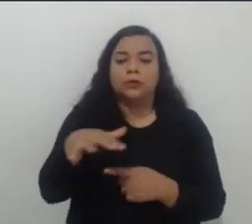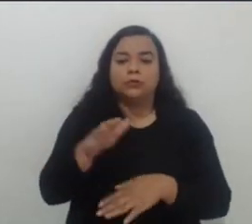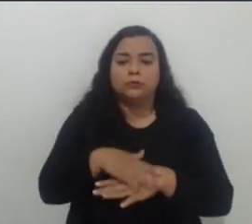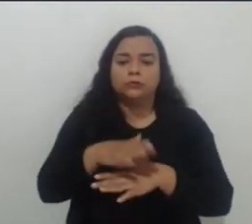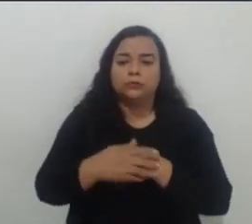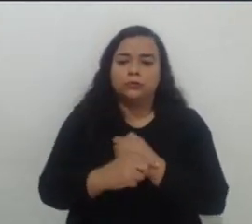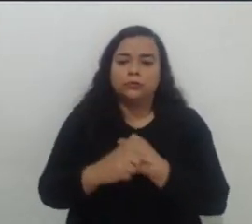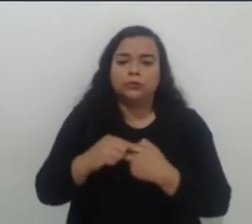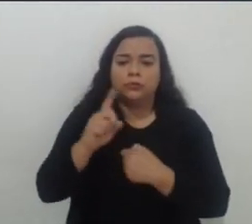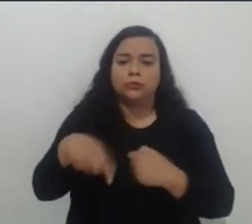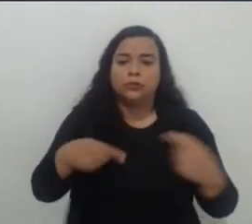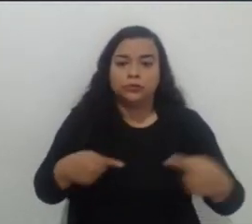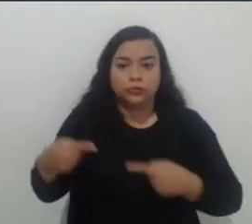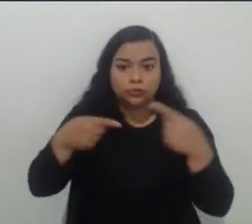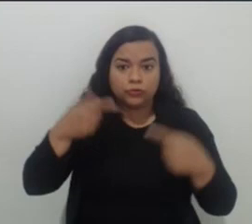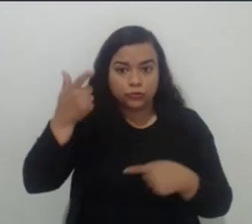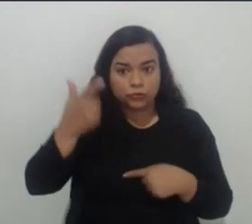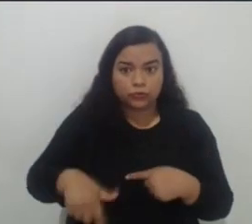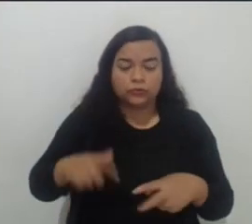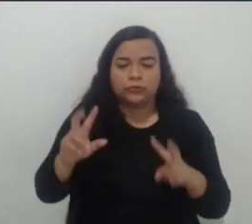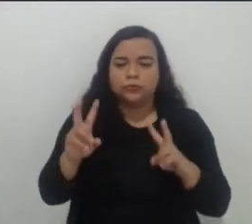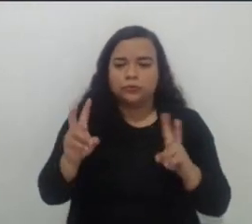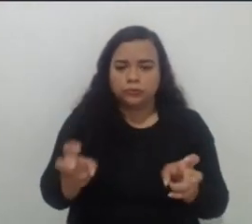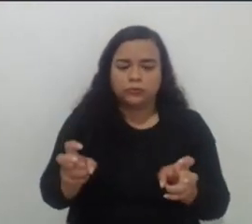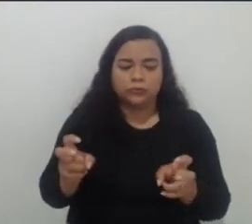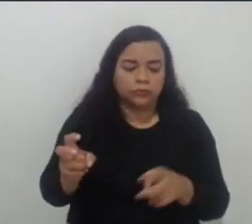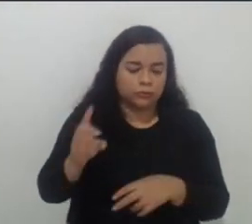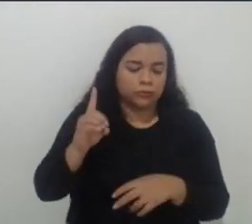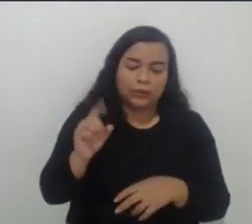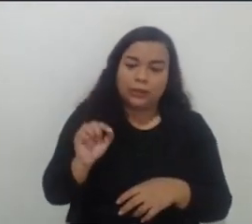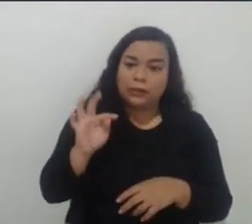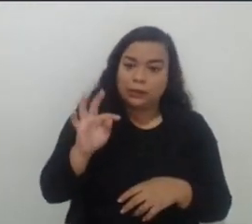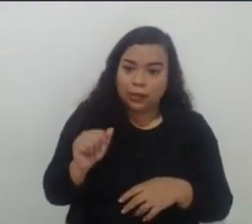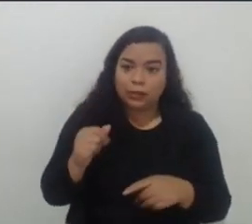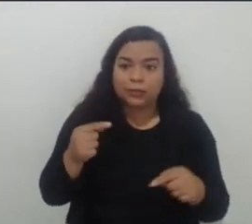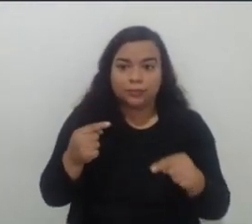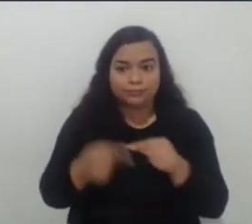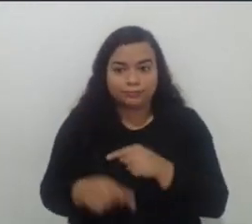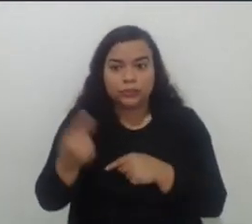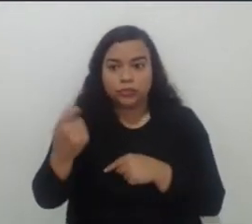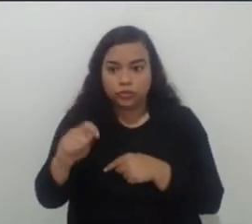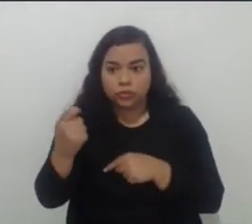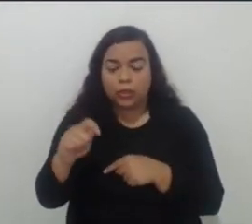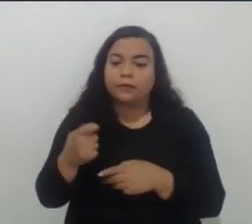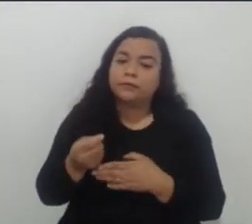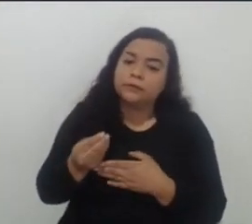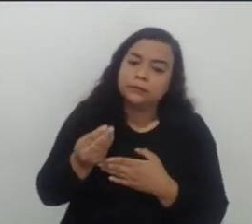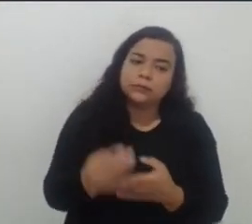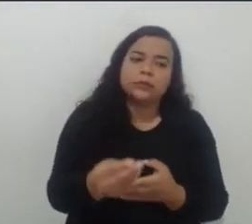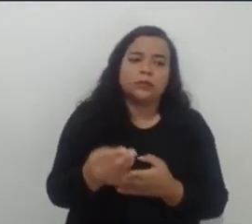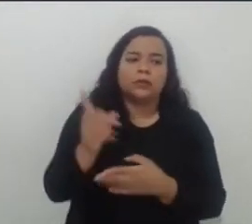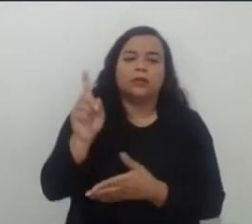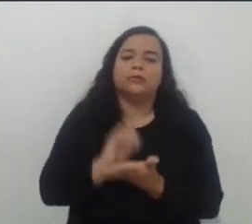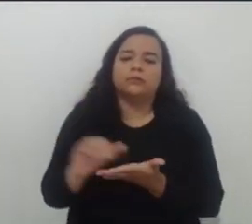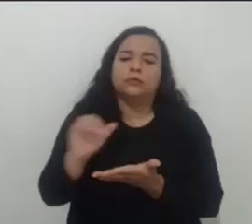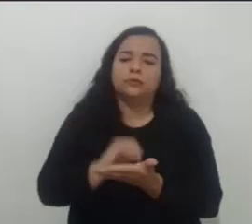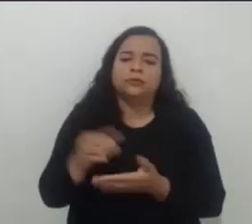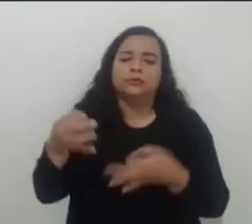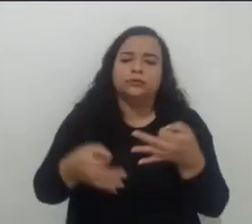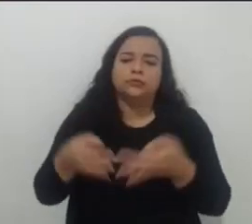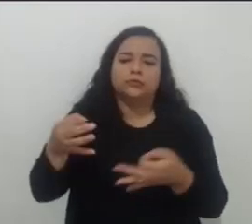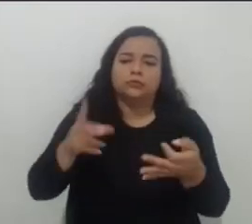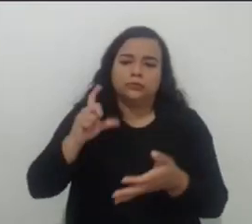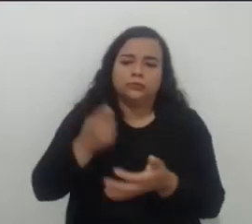fato centrada na data controversa de entrega das chaves na Secretaria do Juízo Sentenciante, fecho